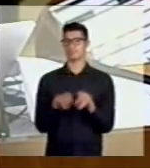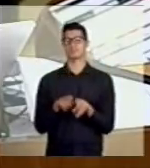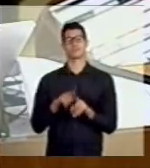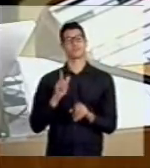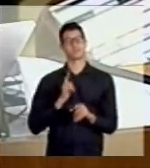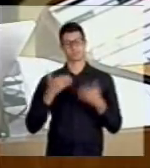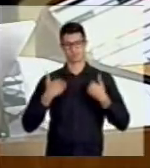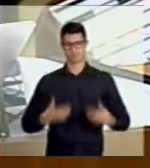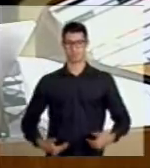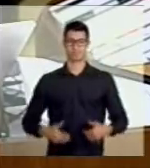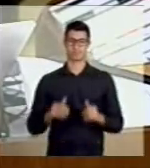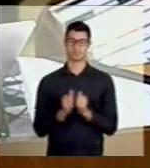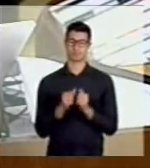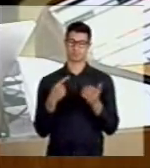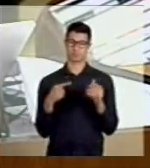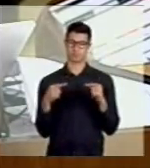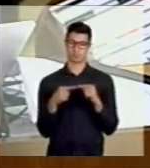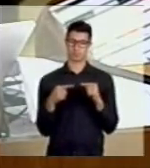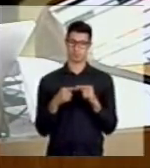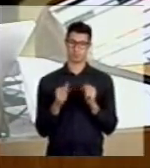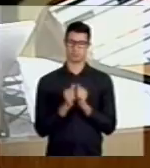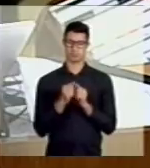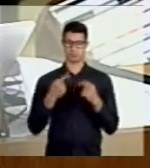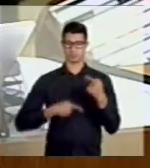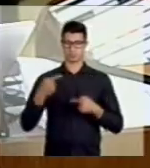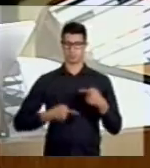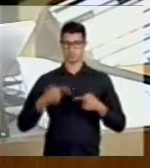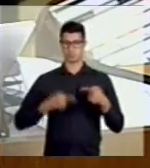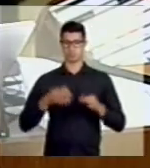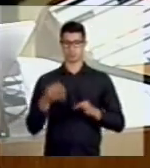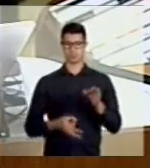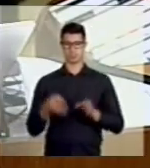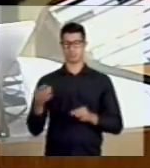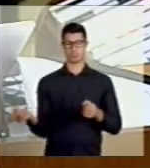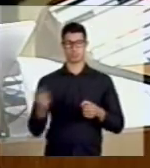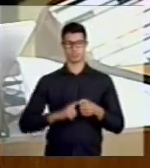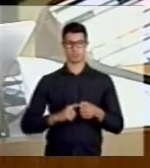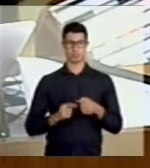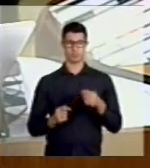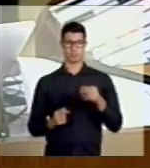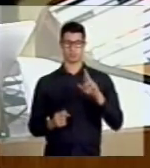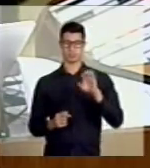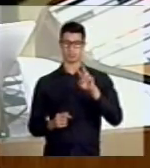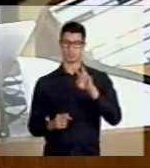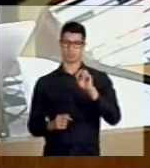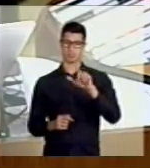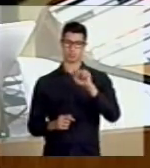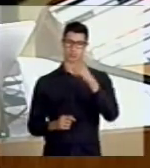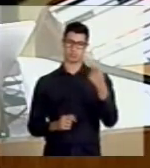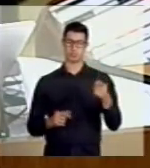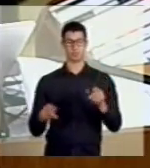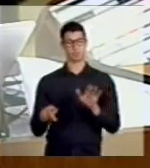tal postura em consonância com políticas judiciárias voltadas para a resolução pacífica de